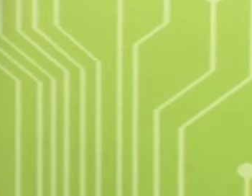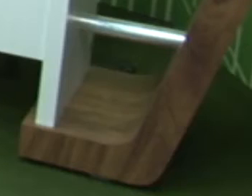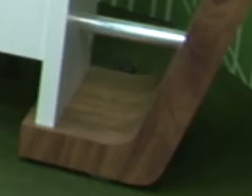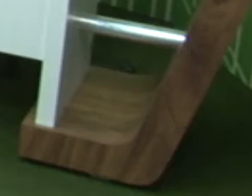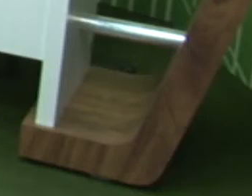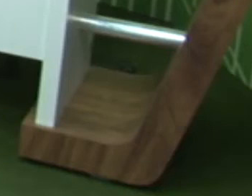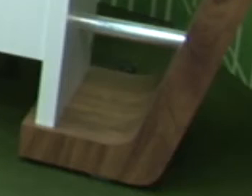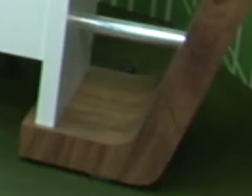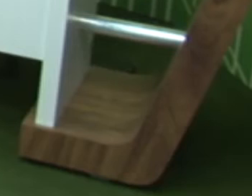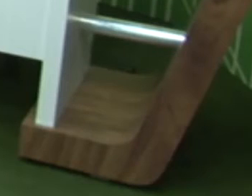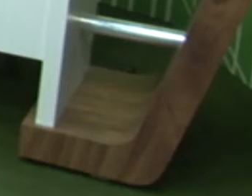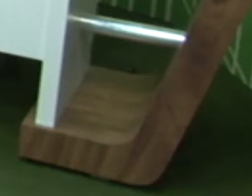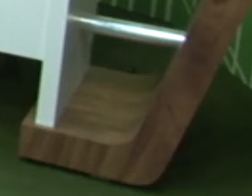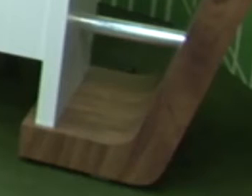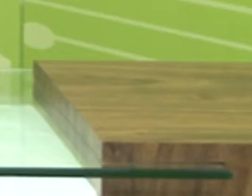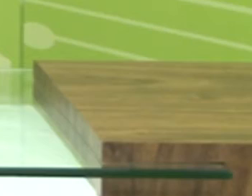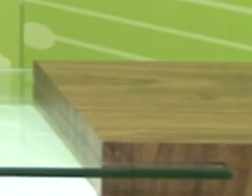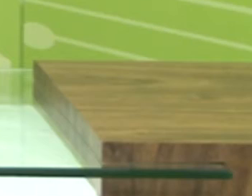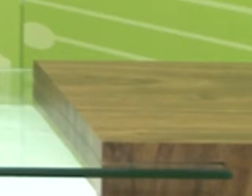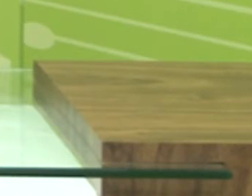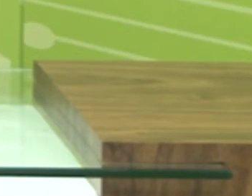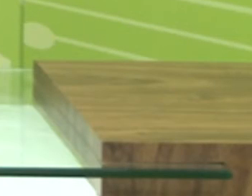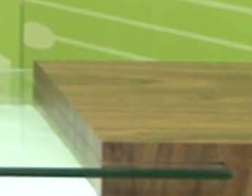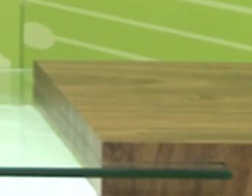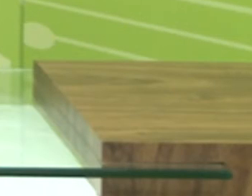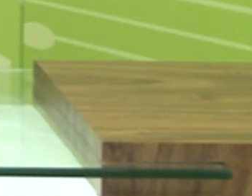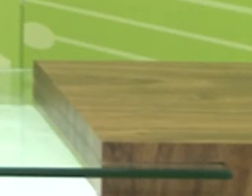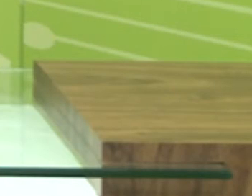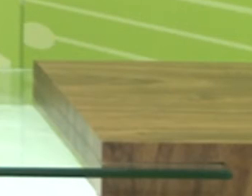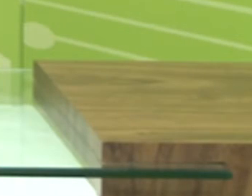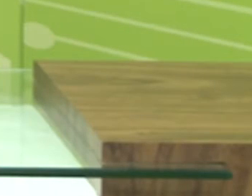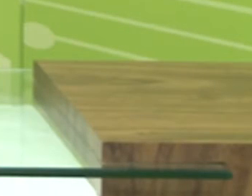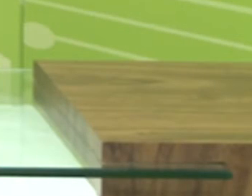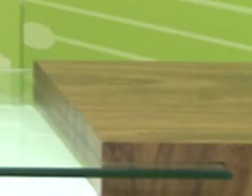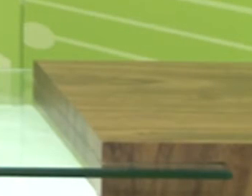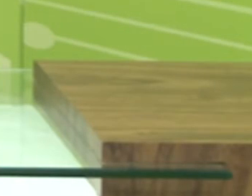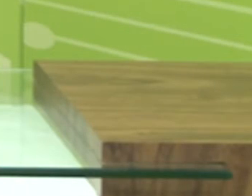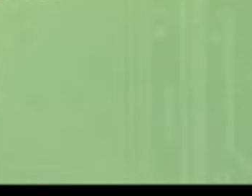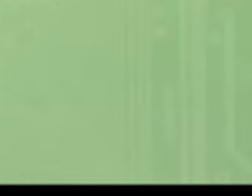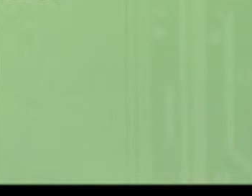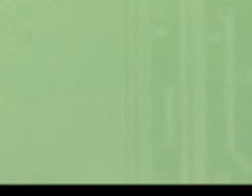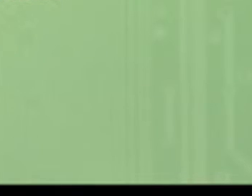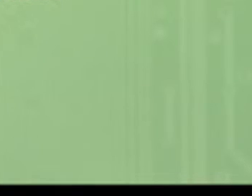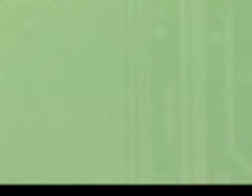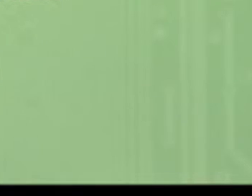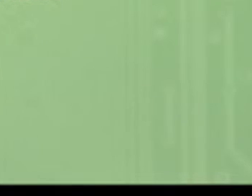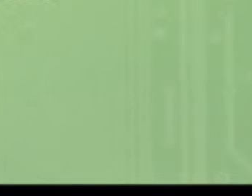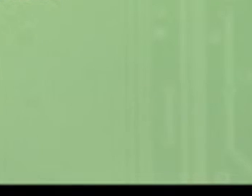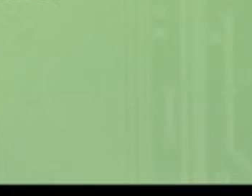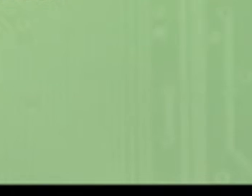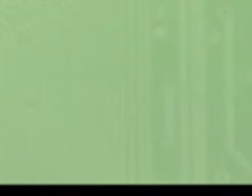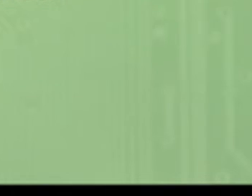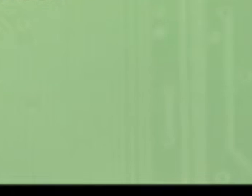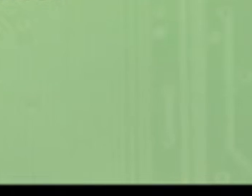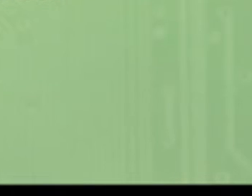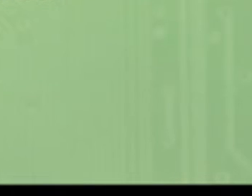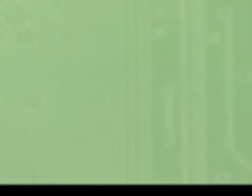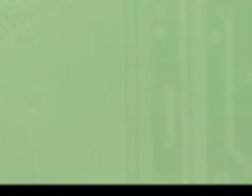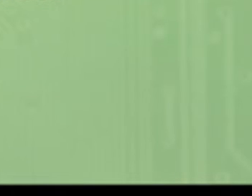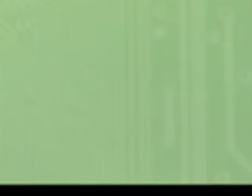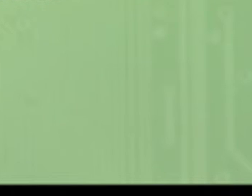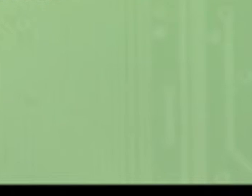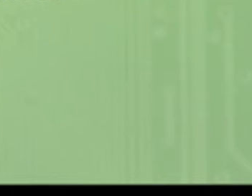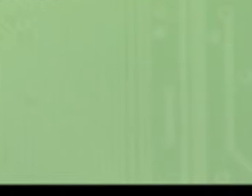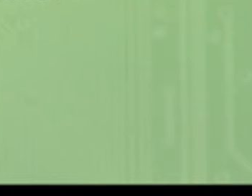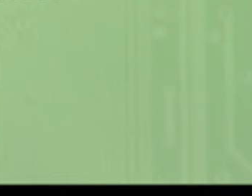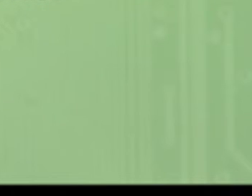Por favor, Denise. Então vamos começando pela leitura do texto da atividade de sala. Na atividade de sala de hoje nós trabalhamos esse texto. Por